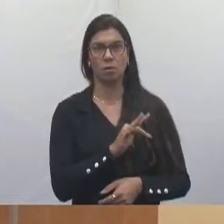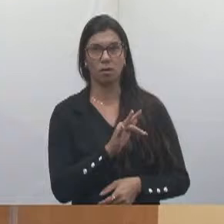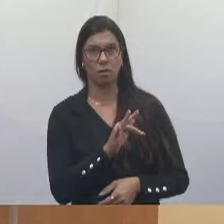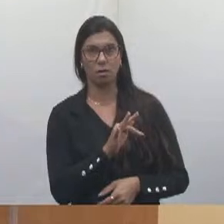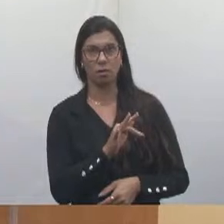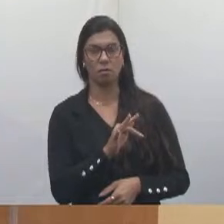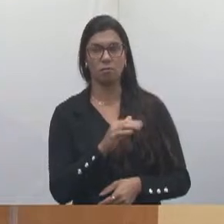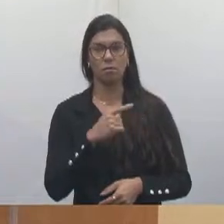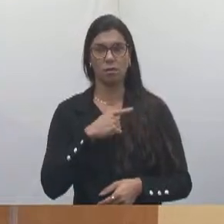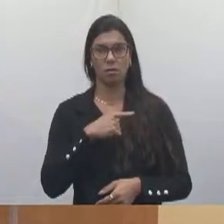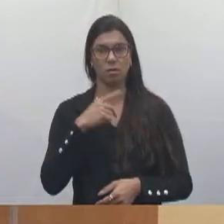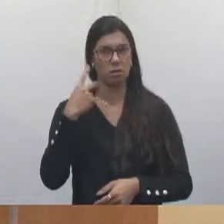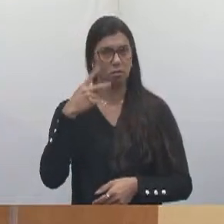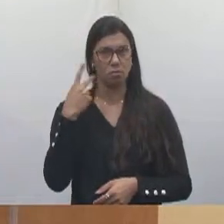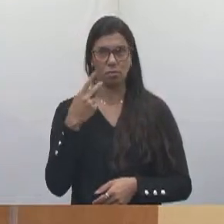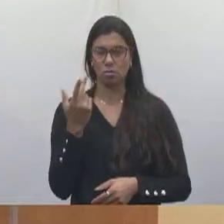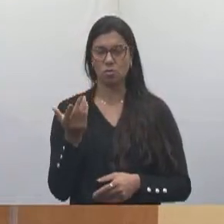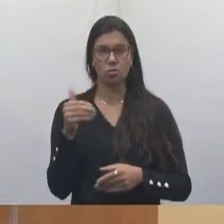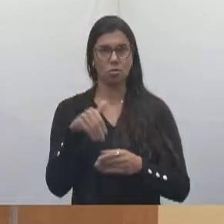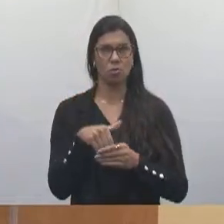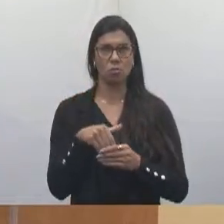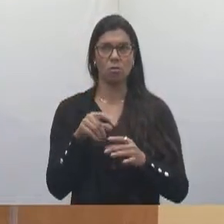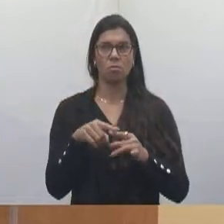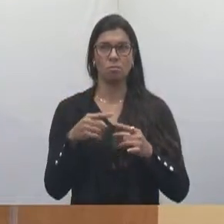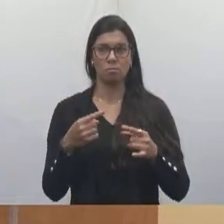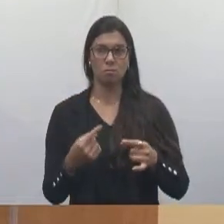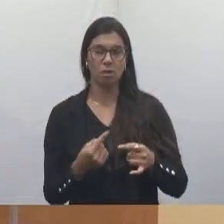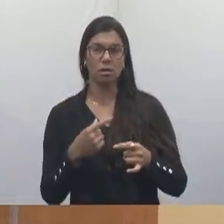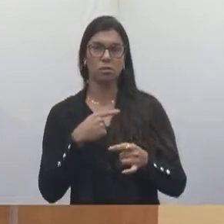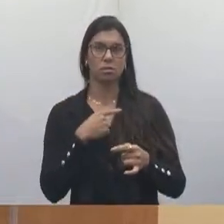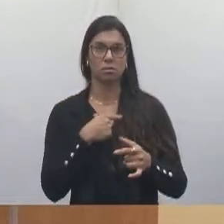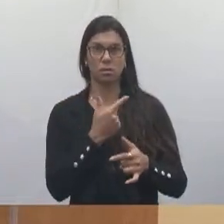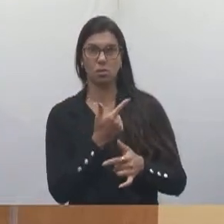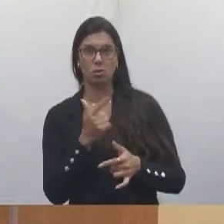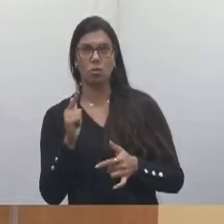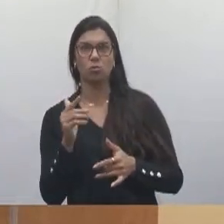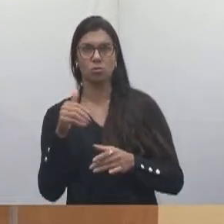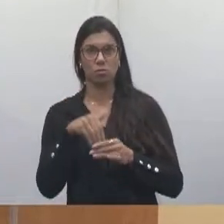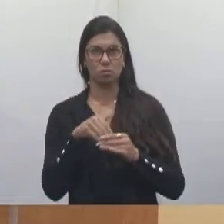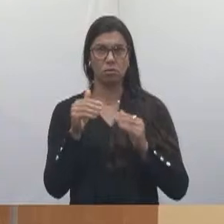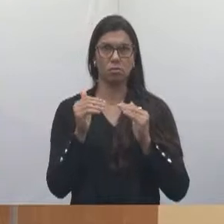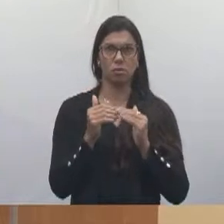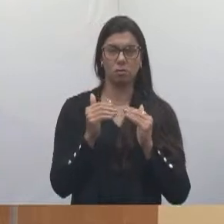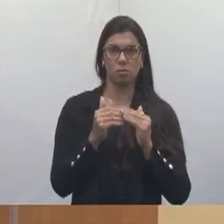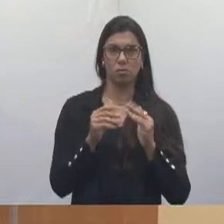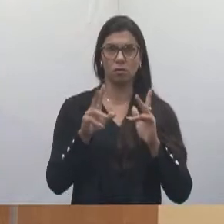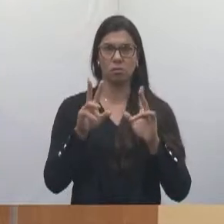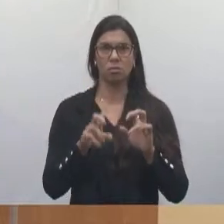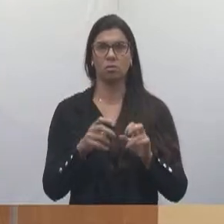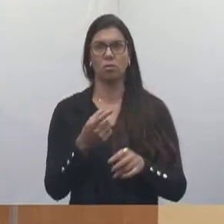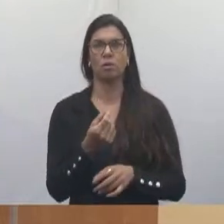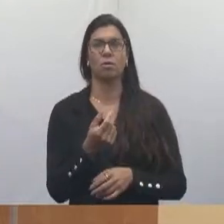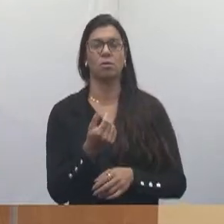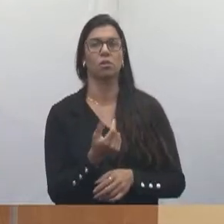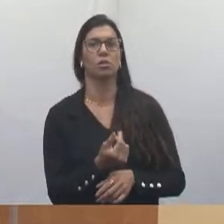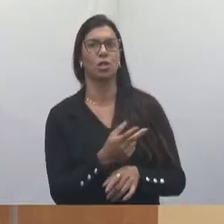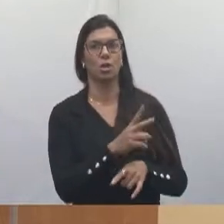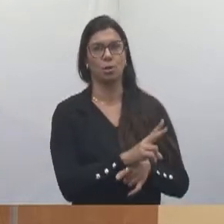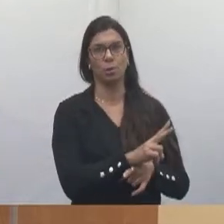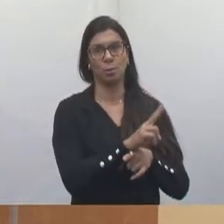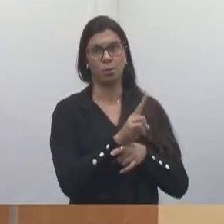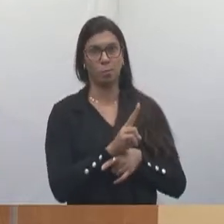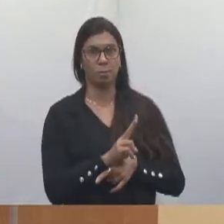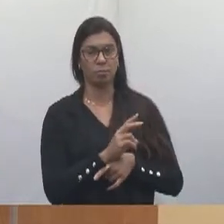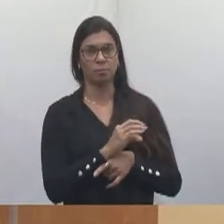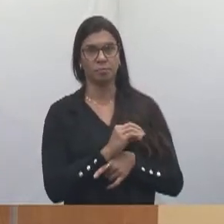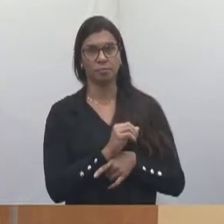Tem vereador aqui que não votou, mas tem vereador que votou a favor do dinheiro. Se não tivesse votado a